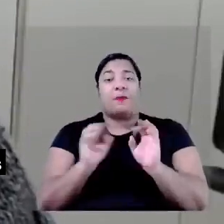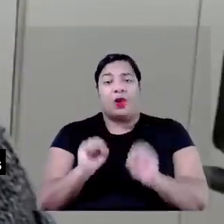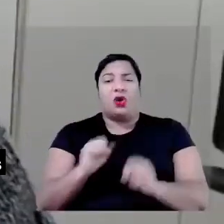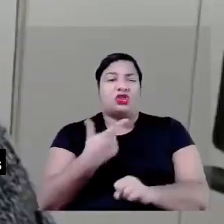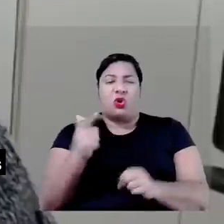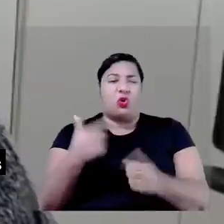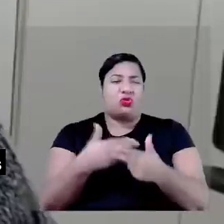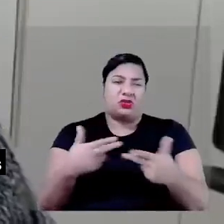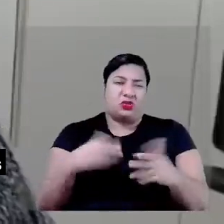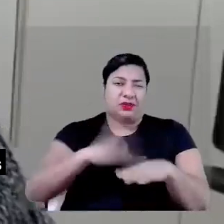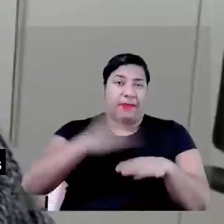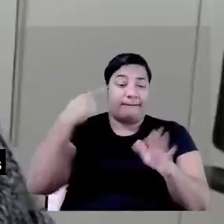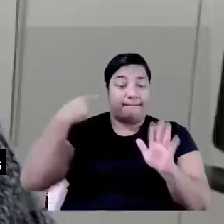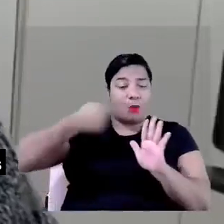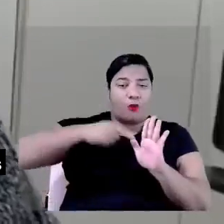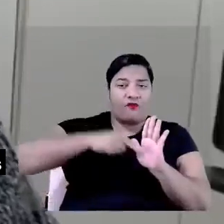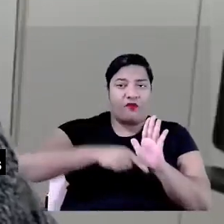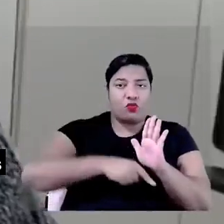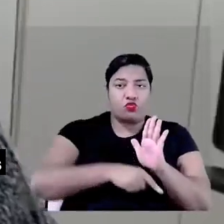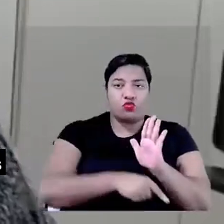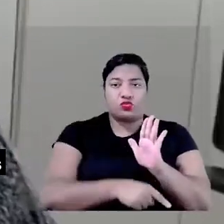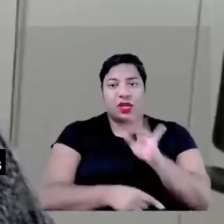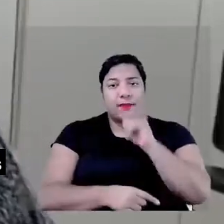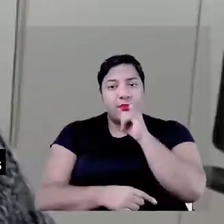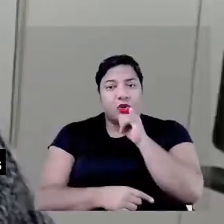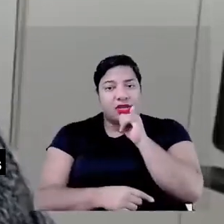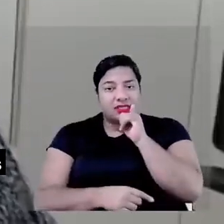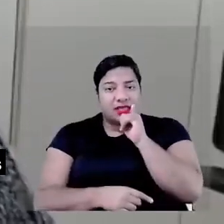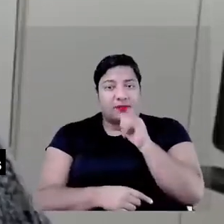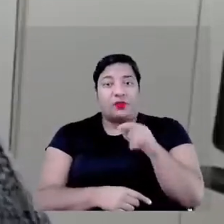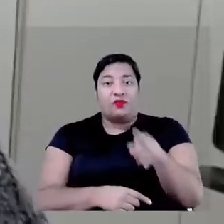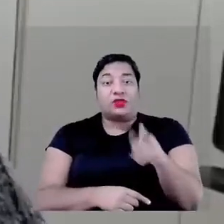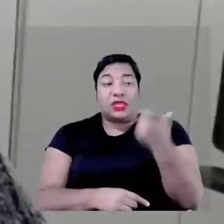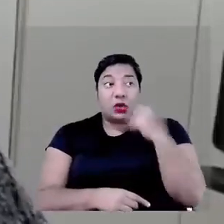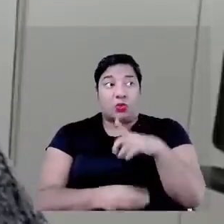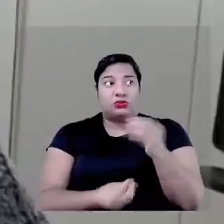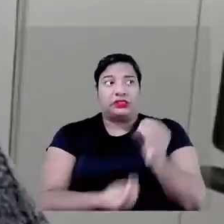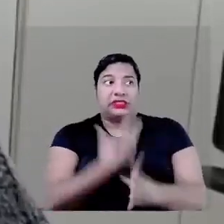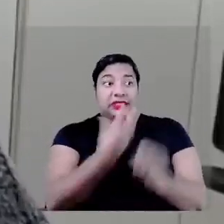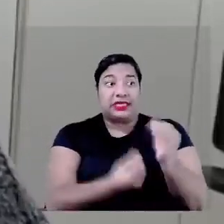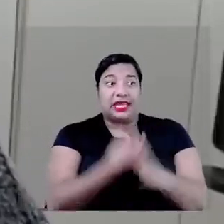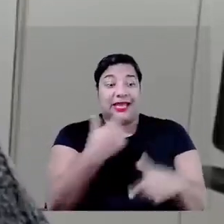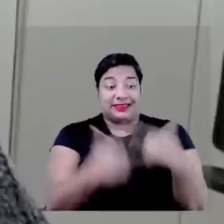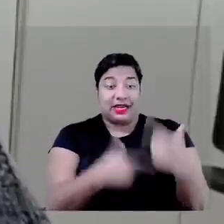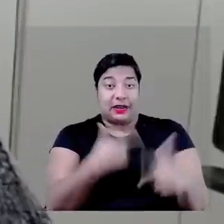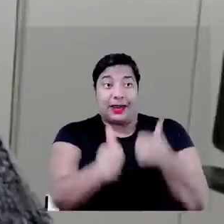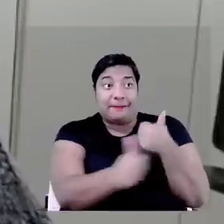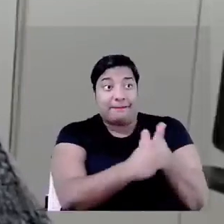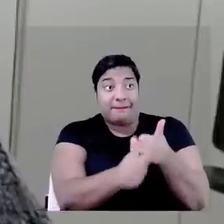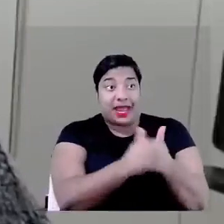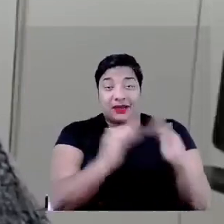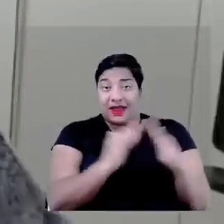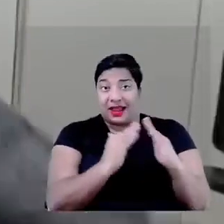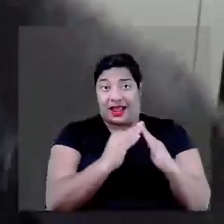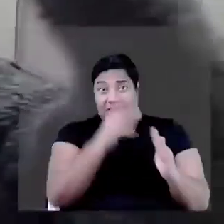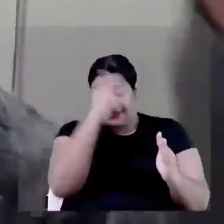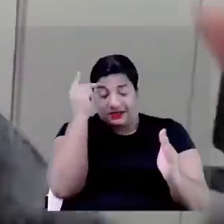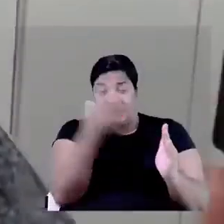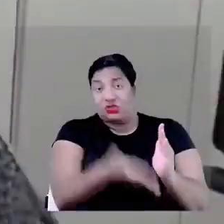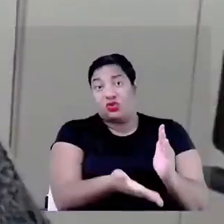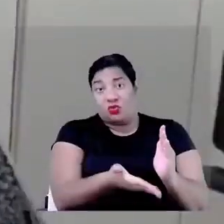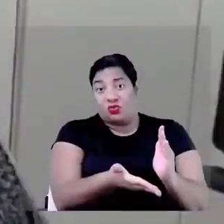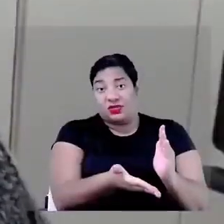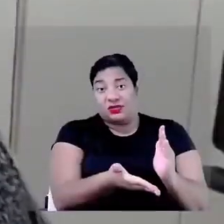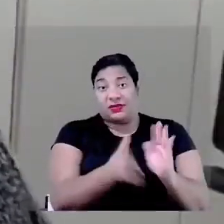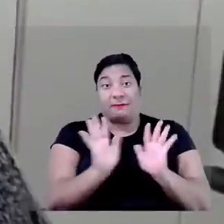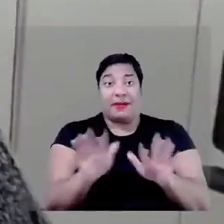mais profundas, né? Então, a questão de você gerar empregos próximo dos locais onde as pessoas vivem. Mas o sistema,